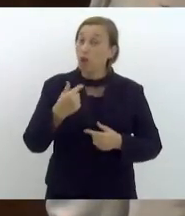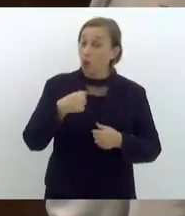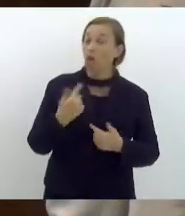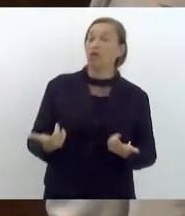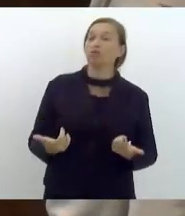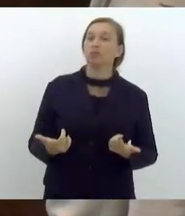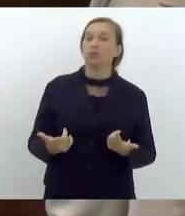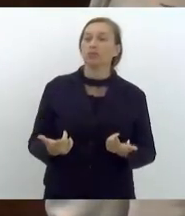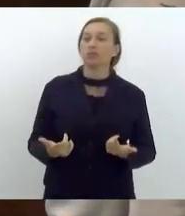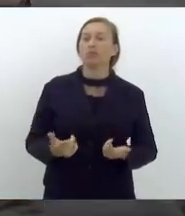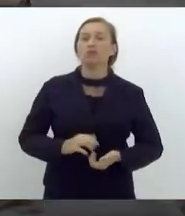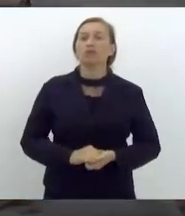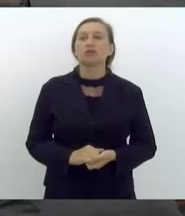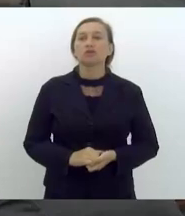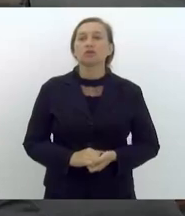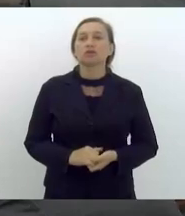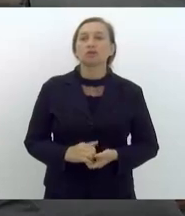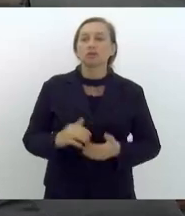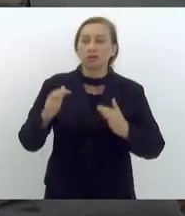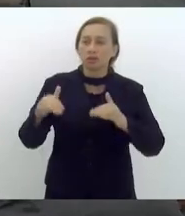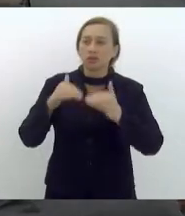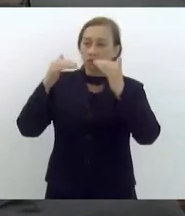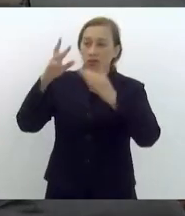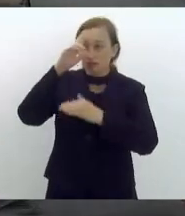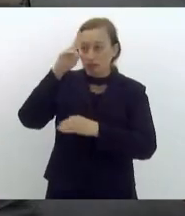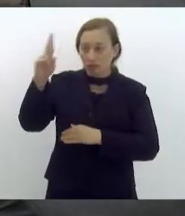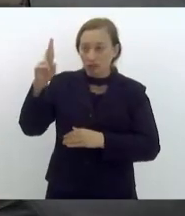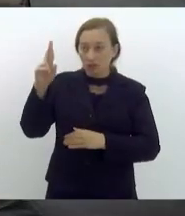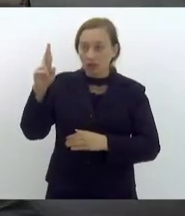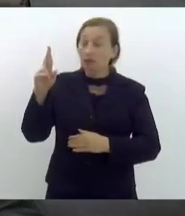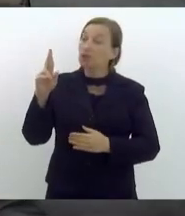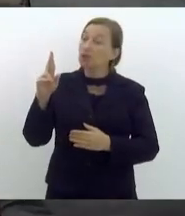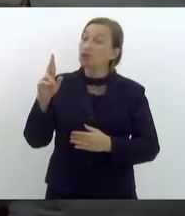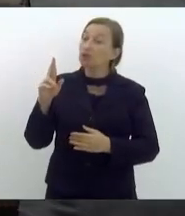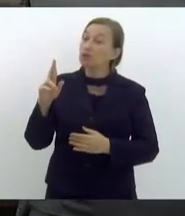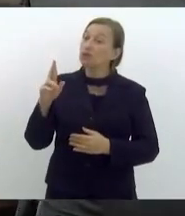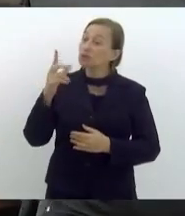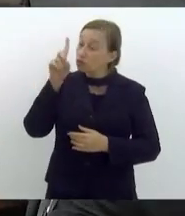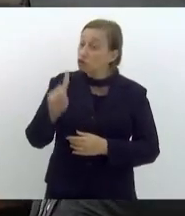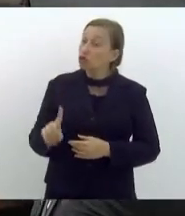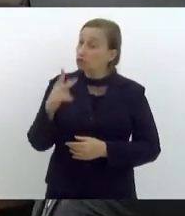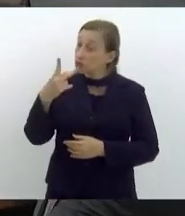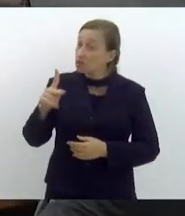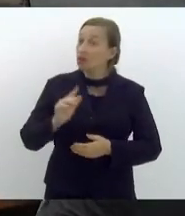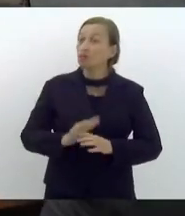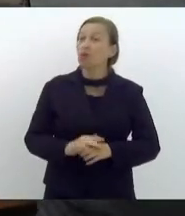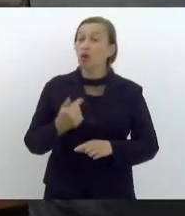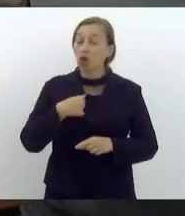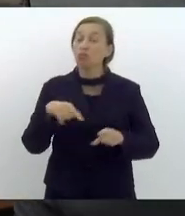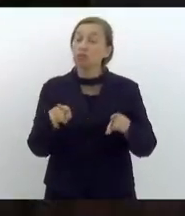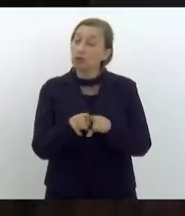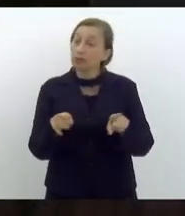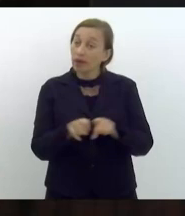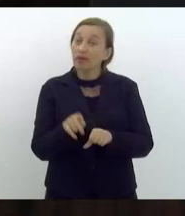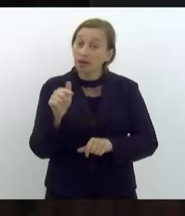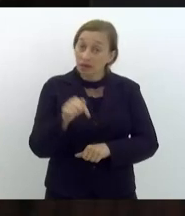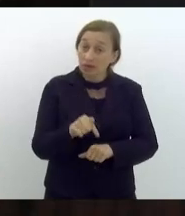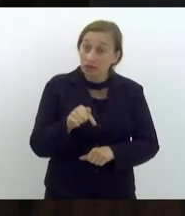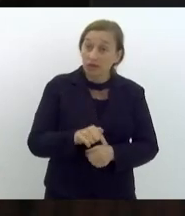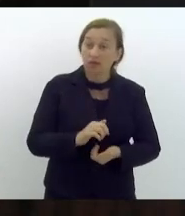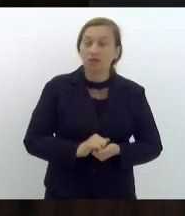na sua virar o bicho e você e vossa excelência está no seu direito eu também aqui